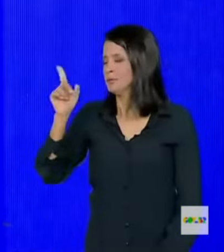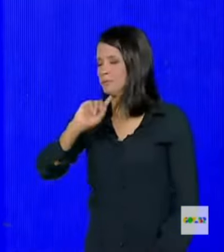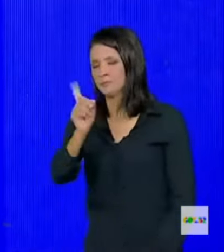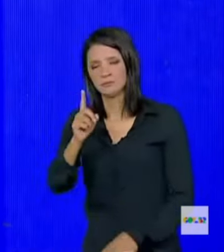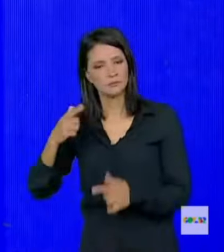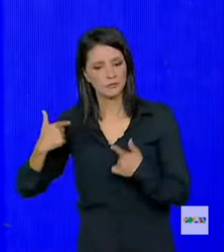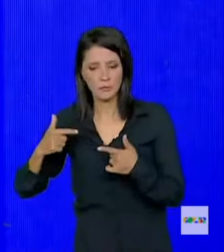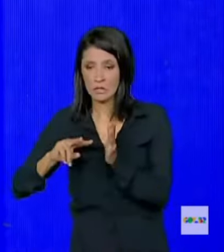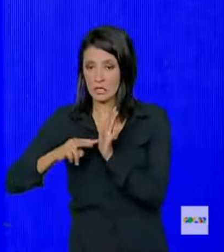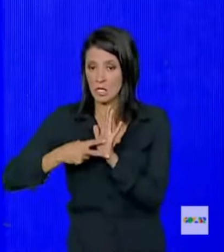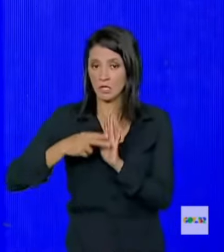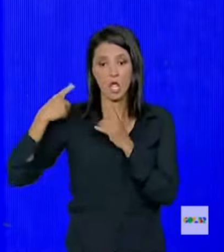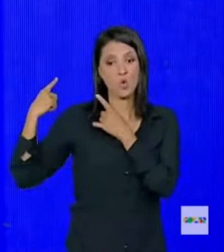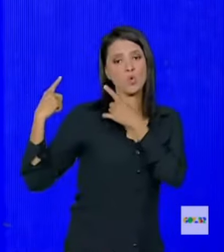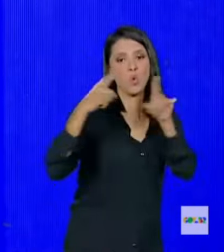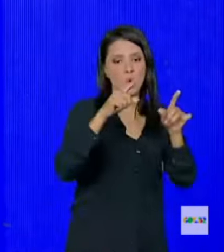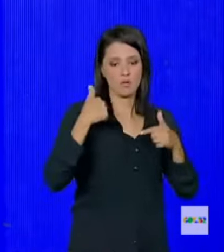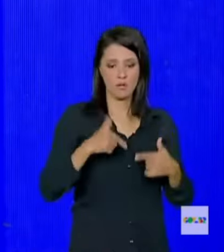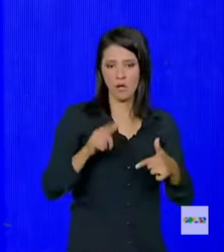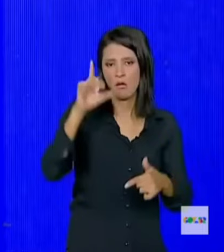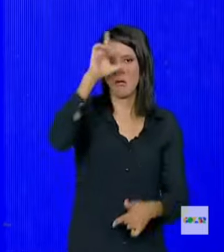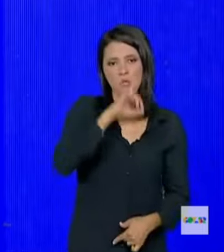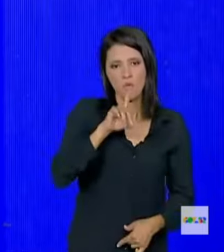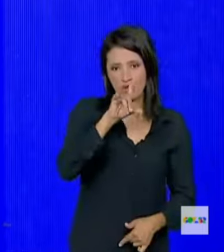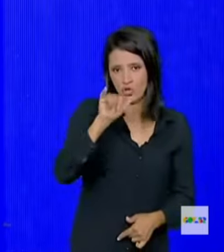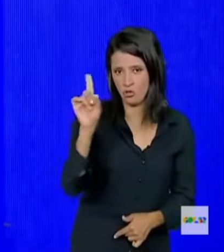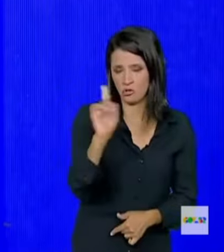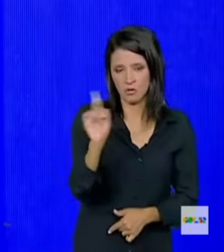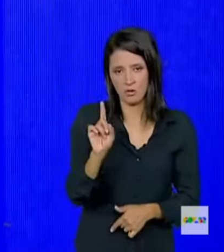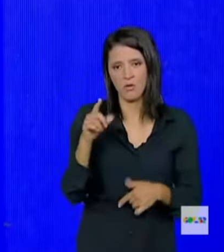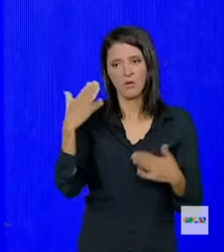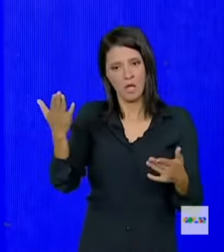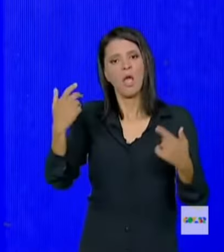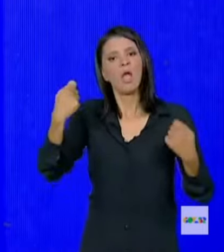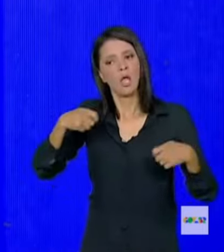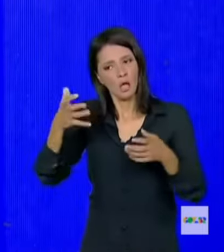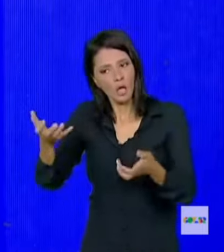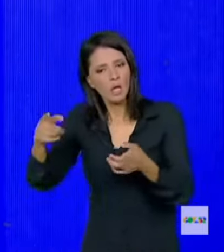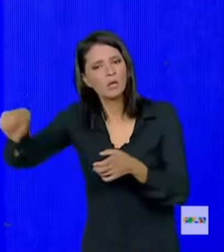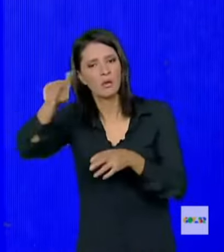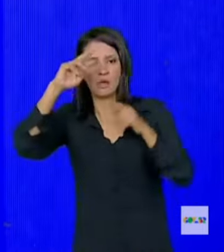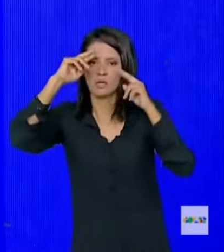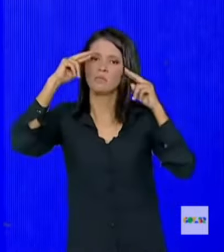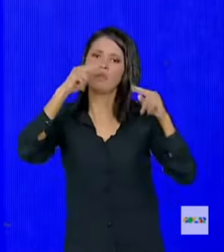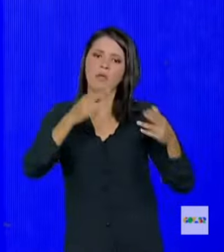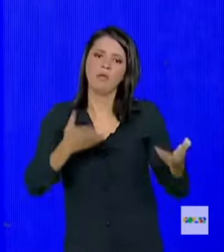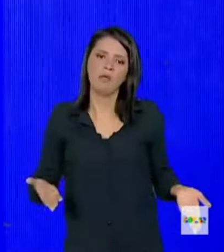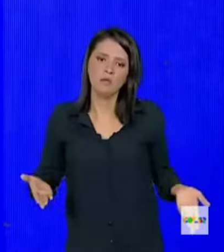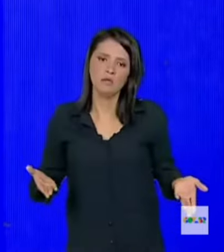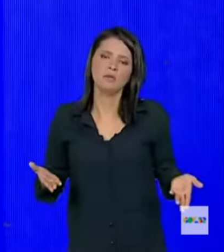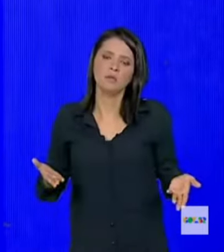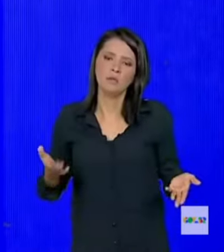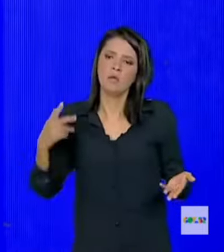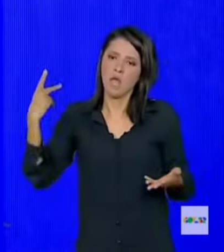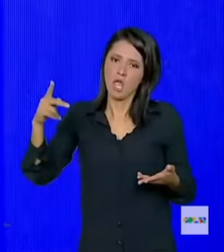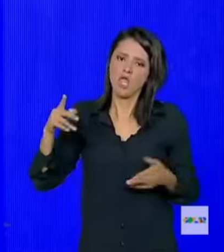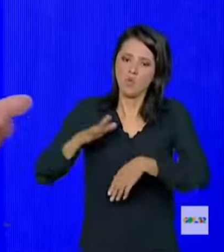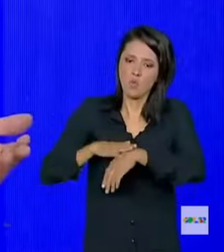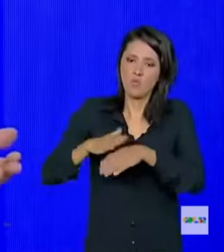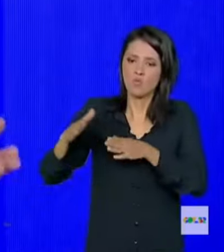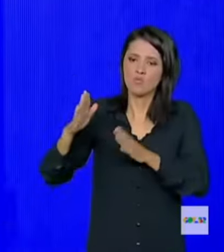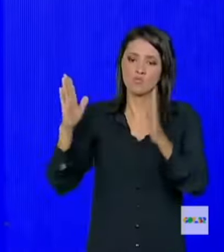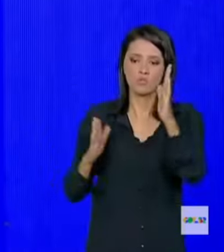trabalhar de domingo, os sindicatos querem que as pessoas tenham uma jornada respeitada e ele tenha um tratamento diferenciado para atender